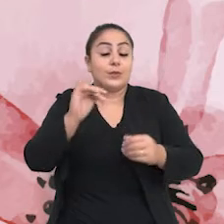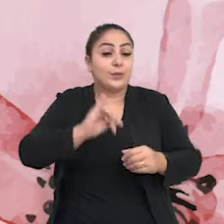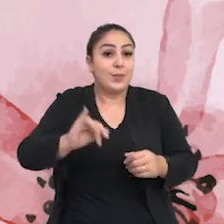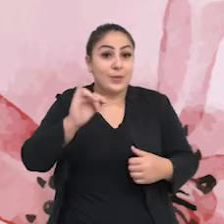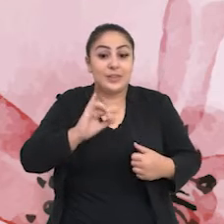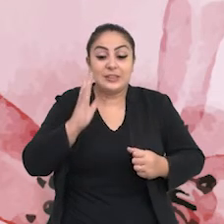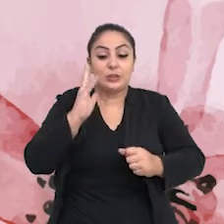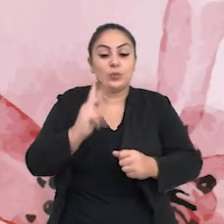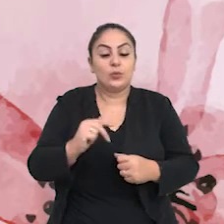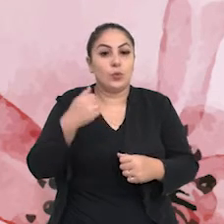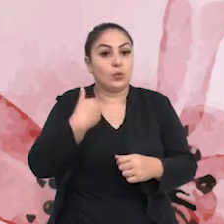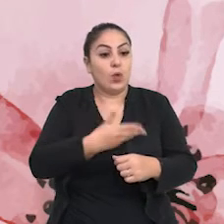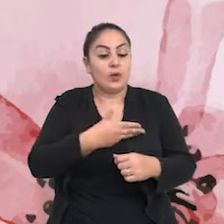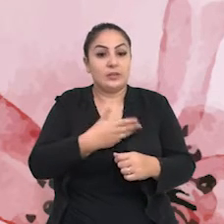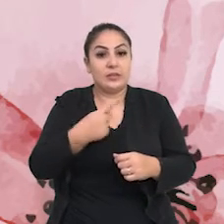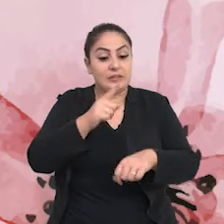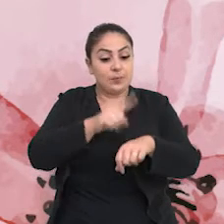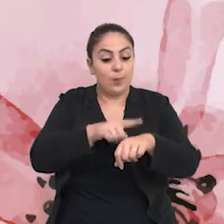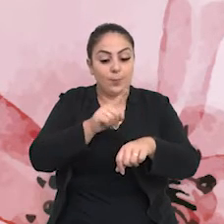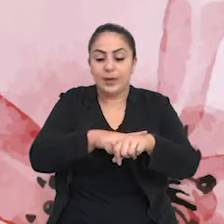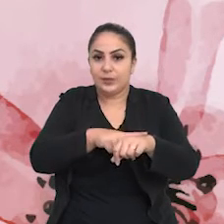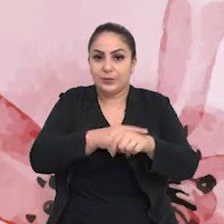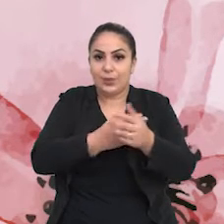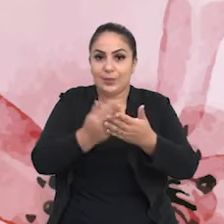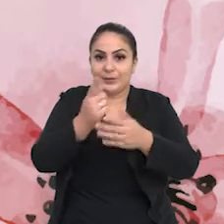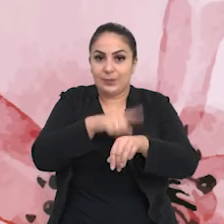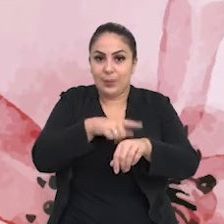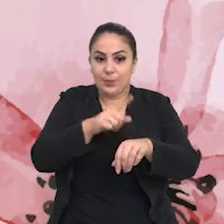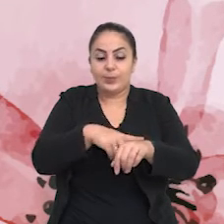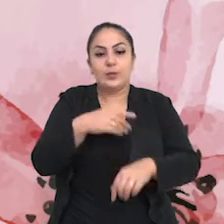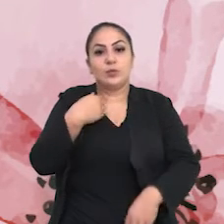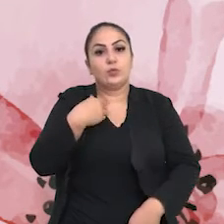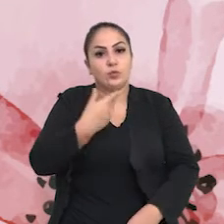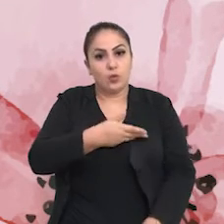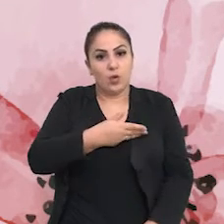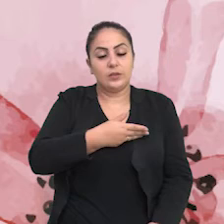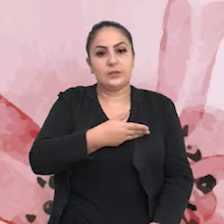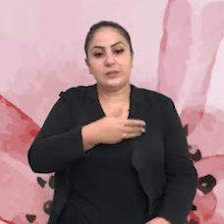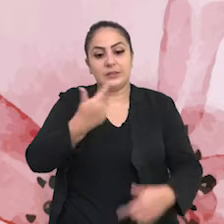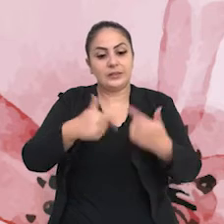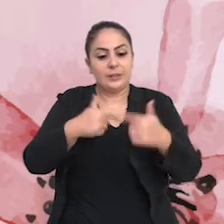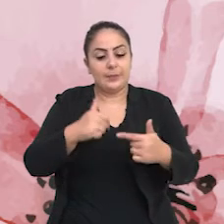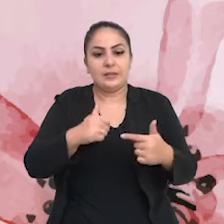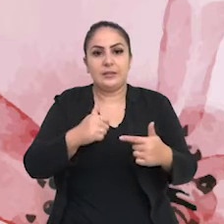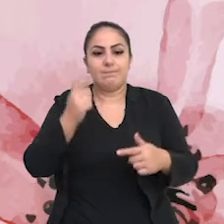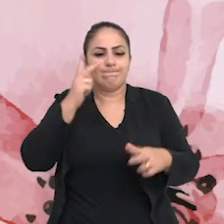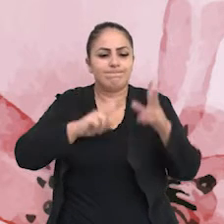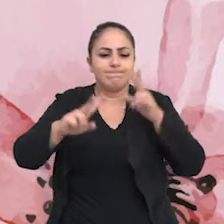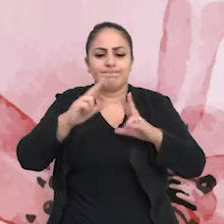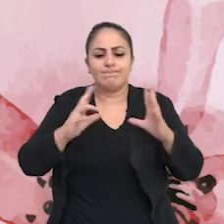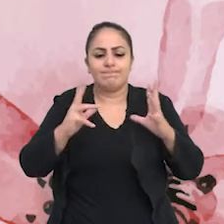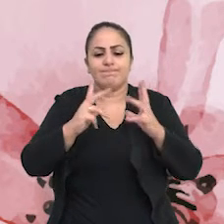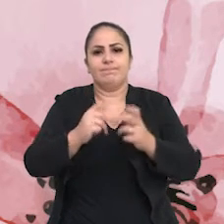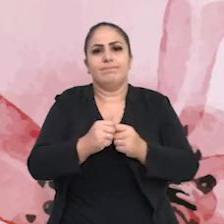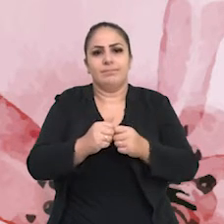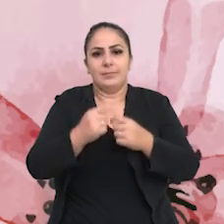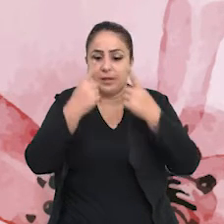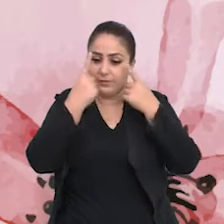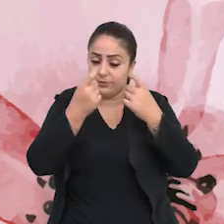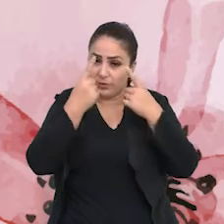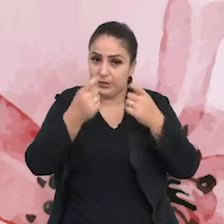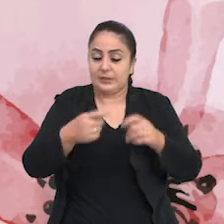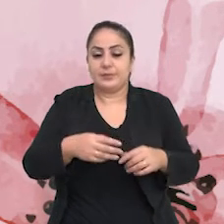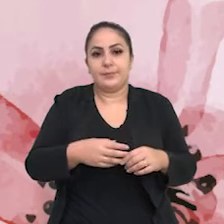muito importante, porque a partir desse momento que nós trabalhamos pela visibilidade, né,